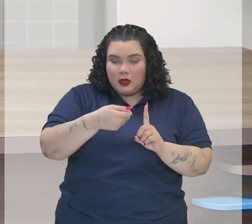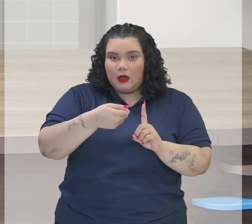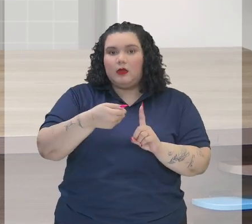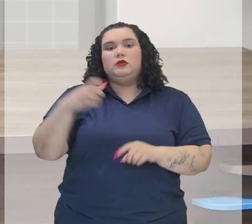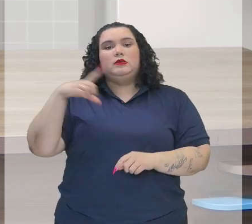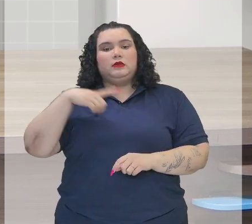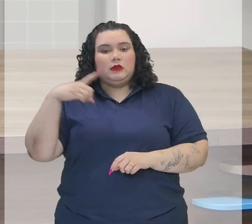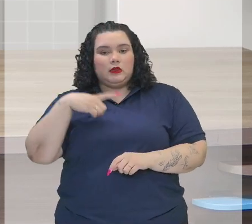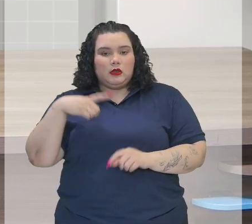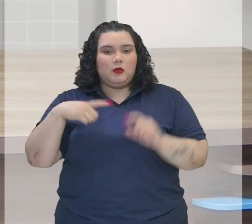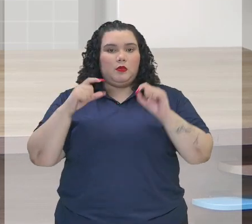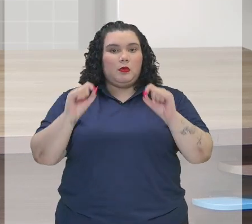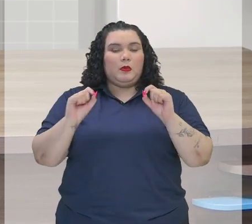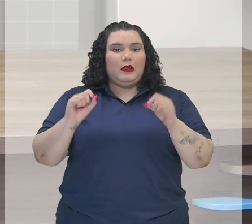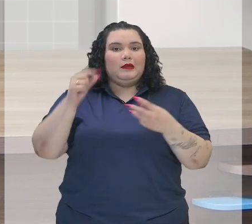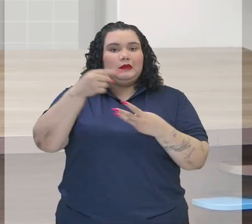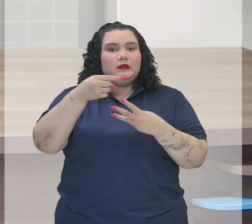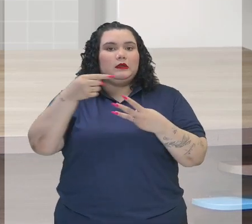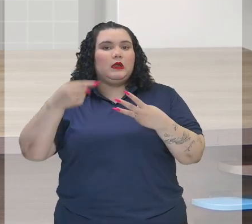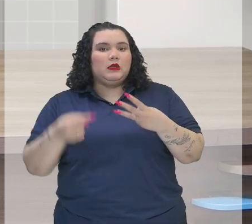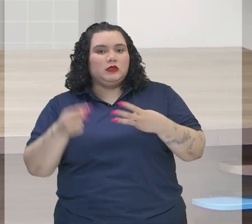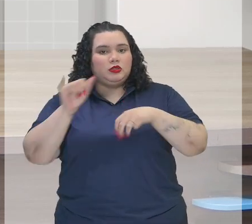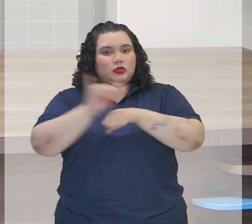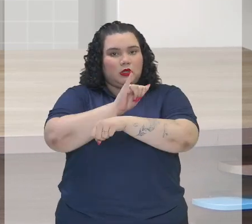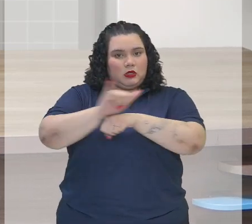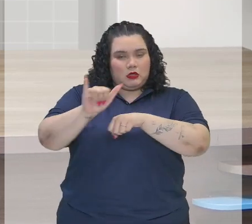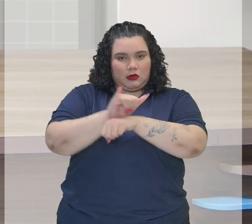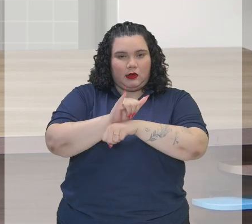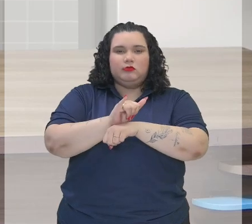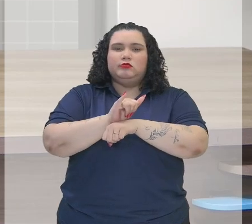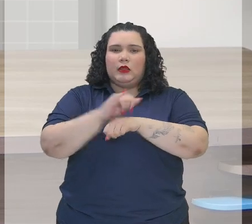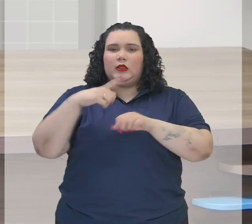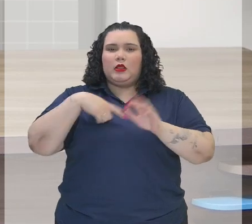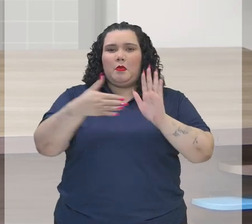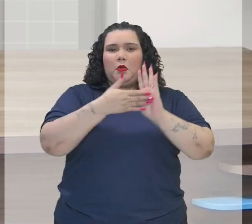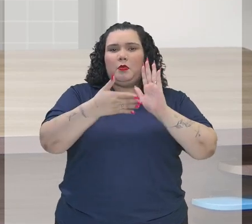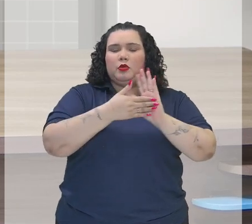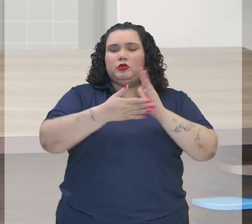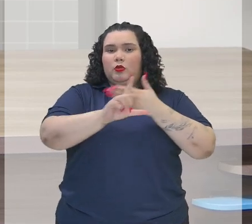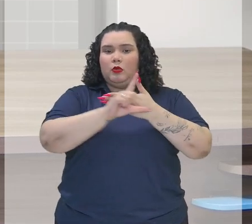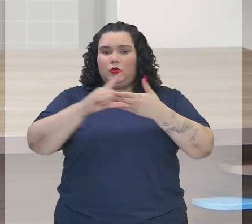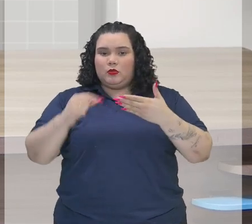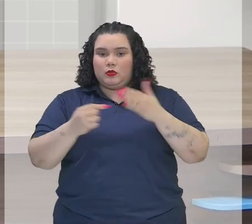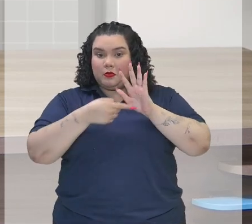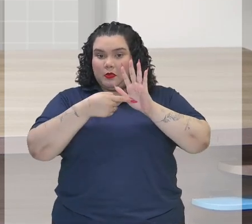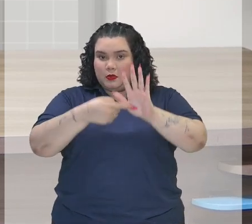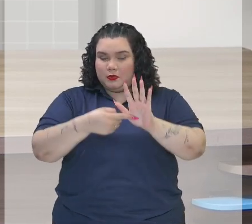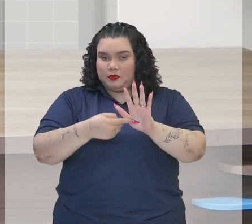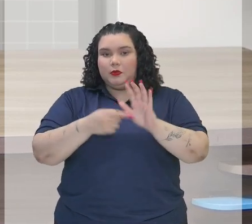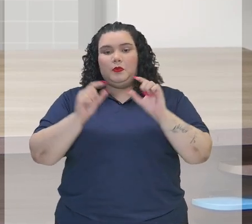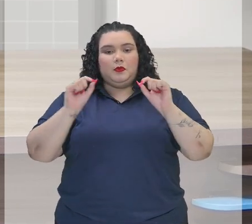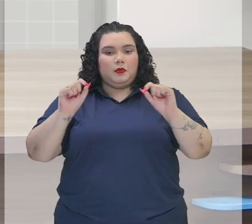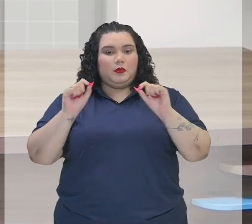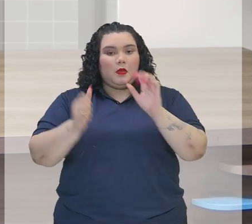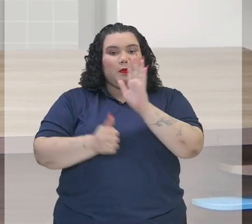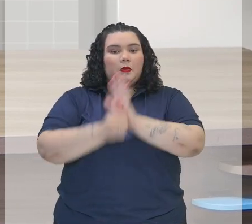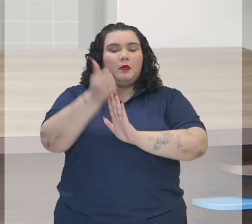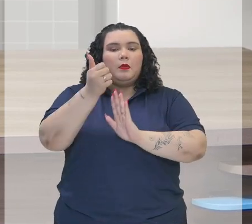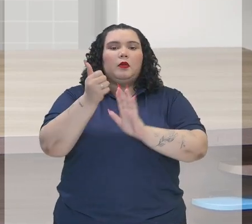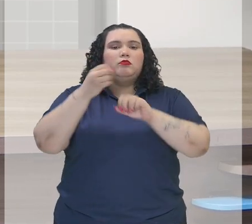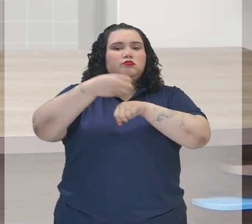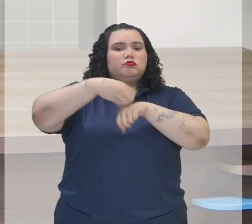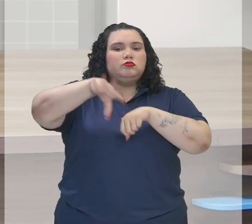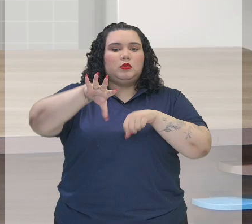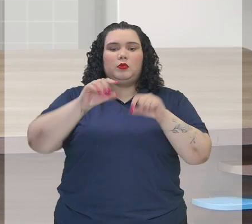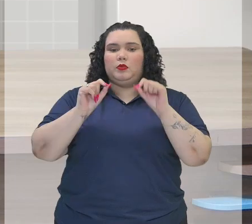temos 3 possibilidades, né, de uma autora que eu trago para vocês, que uma das primeiras indicações é ensinar o